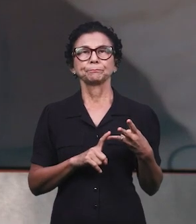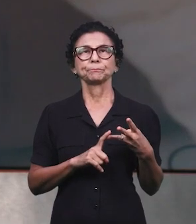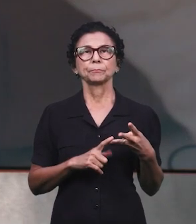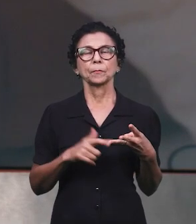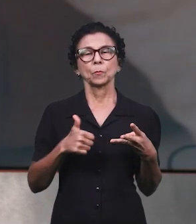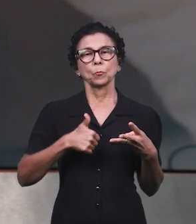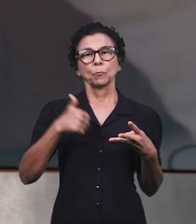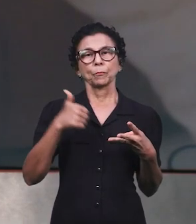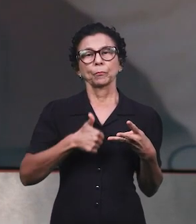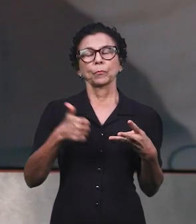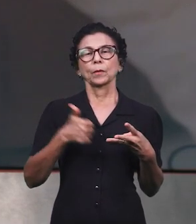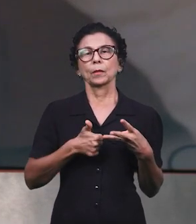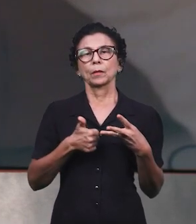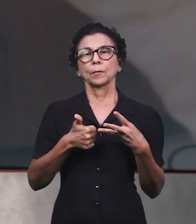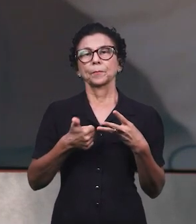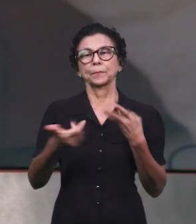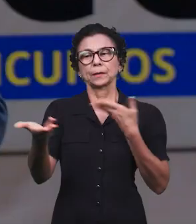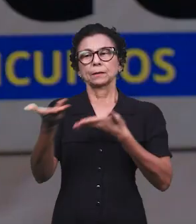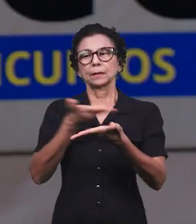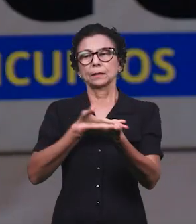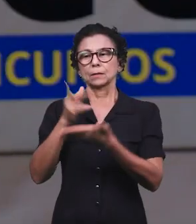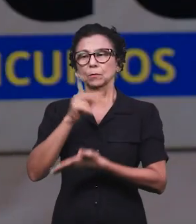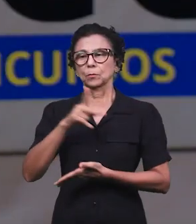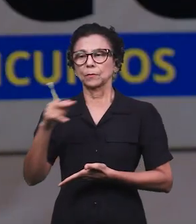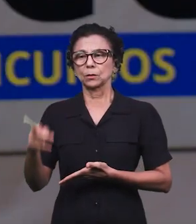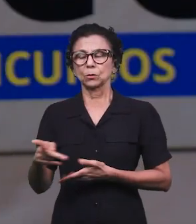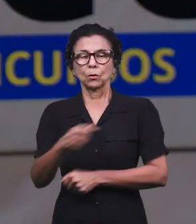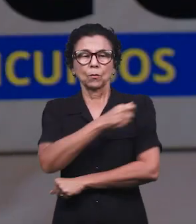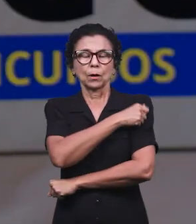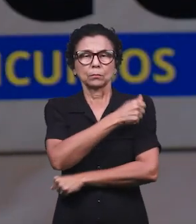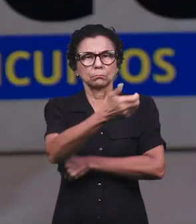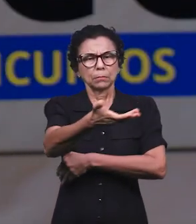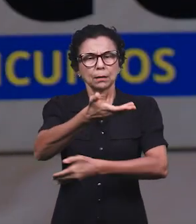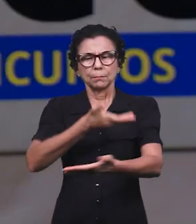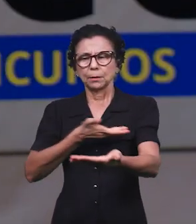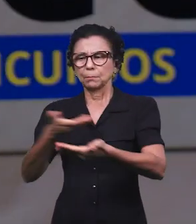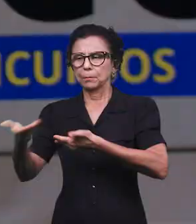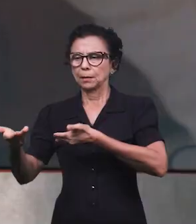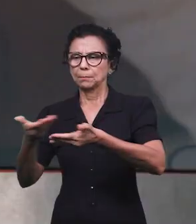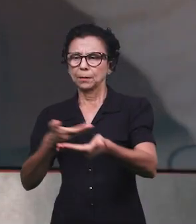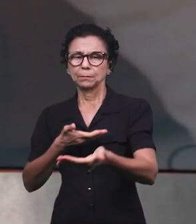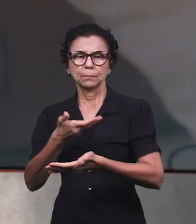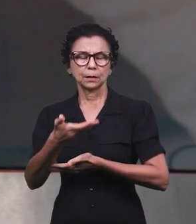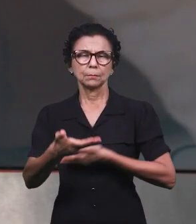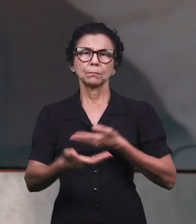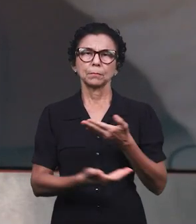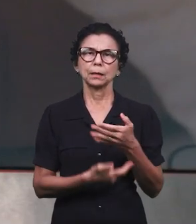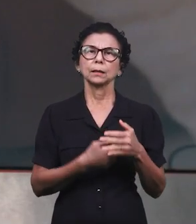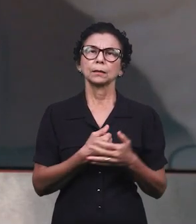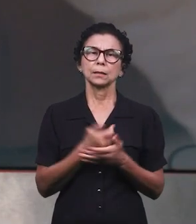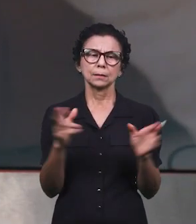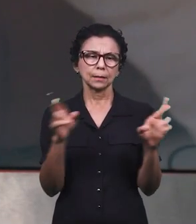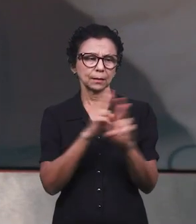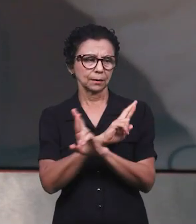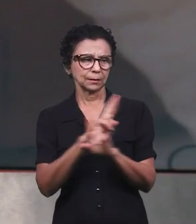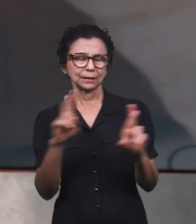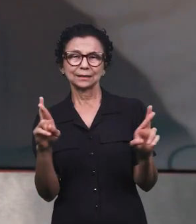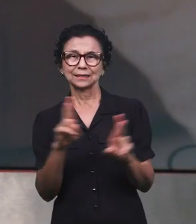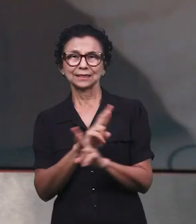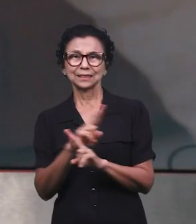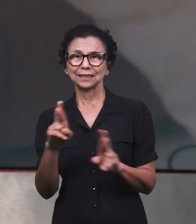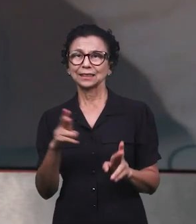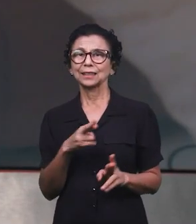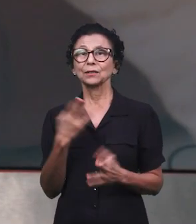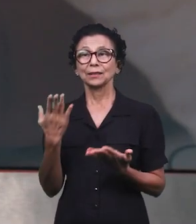direta com professores, outros alunos. A gente já destacou que isso pode ser interessante, né? Você ter essa interação com